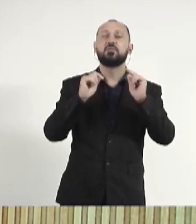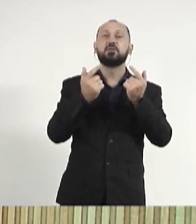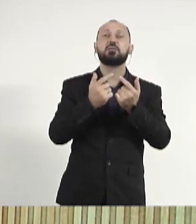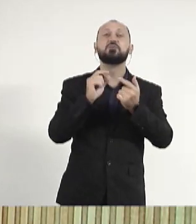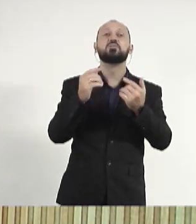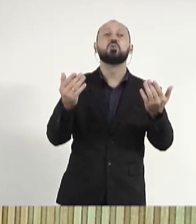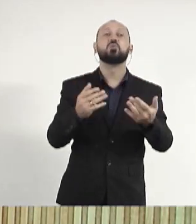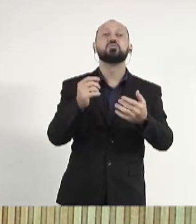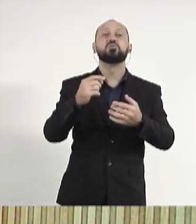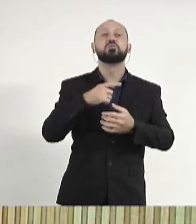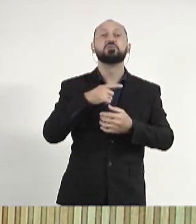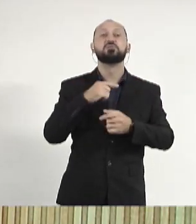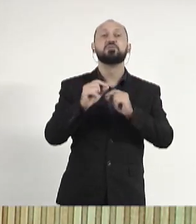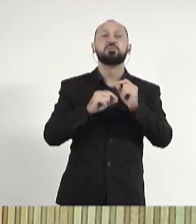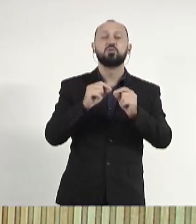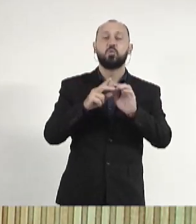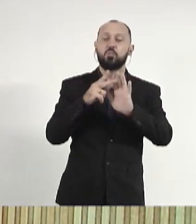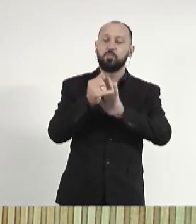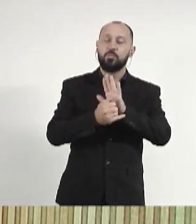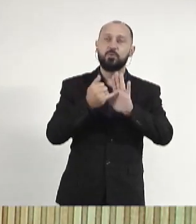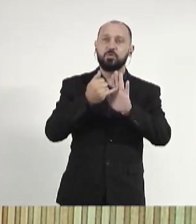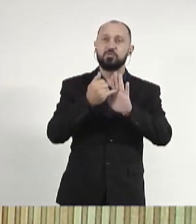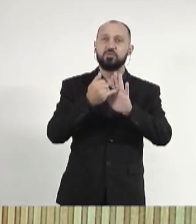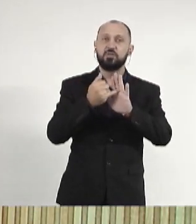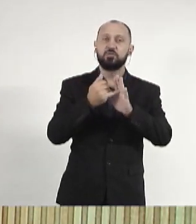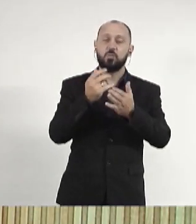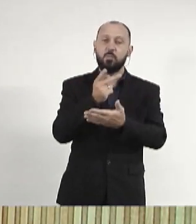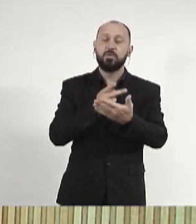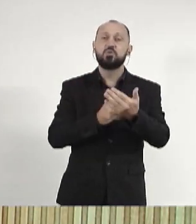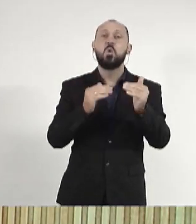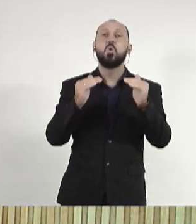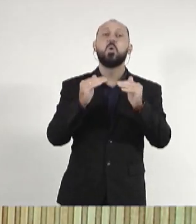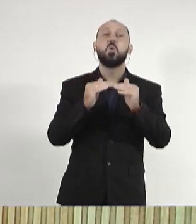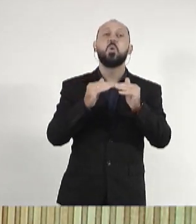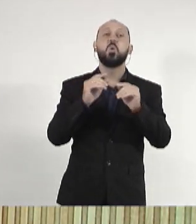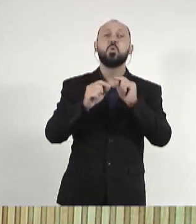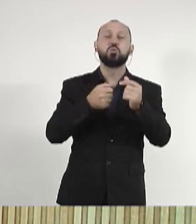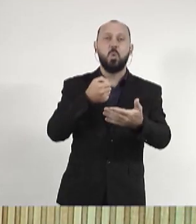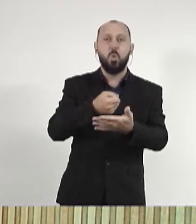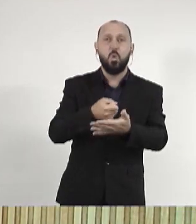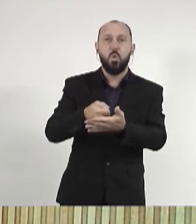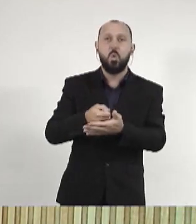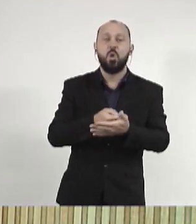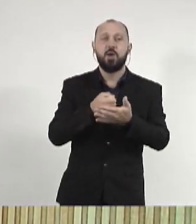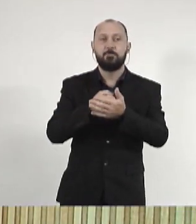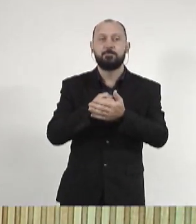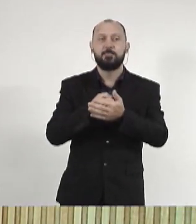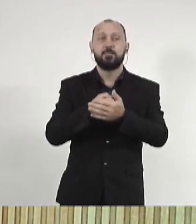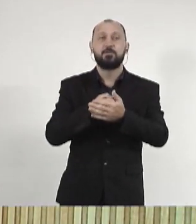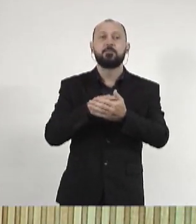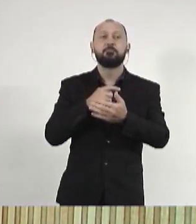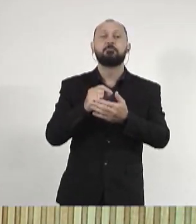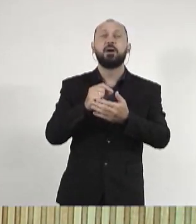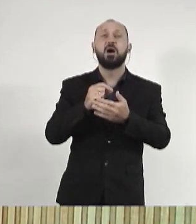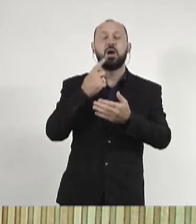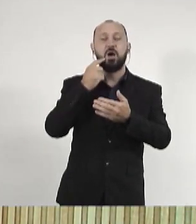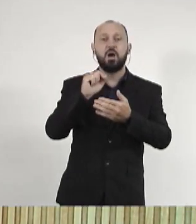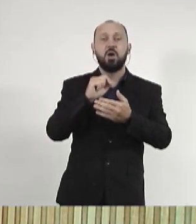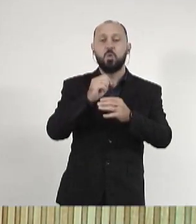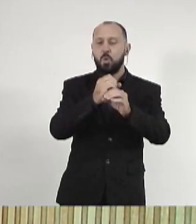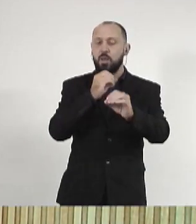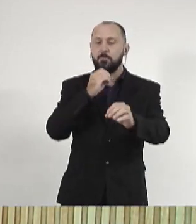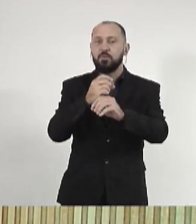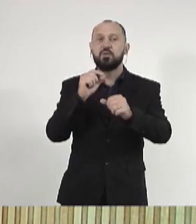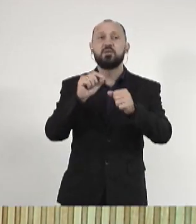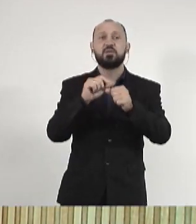Alemes, e hoje tivemos projeto com parecer favorável que dispõe sobre exigências para acreditação dos laboratórios